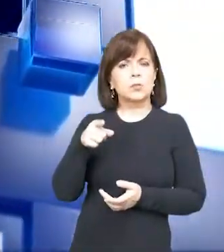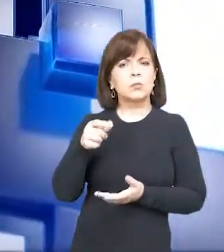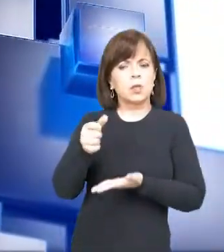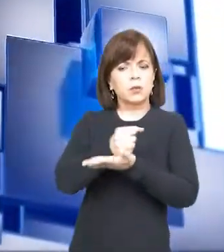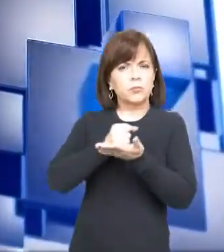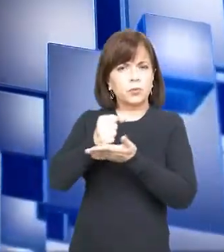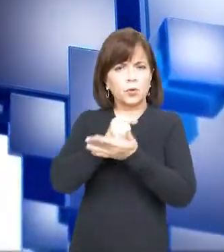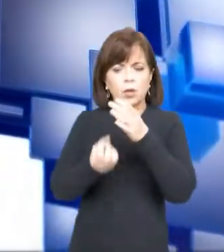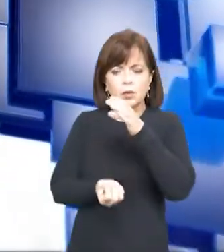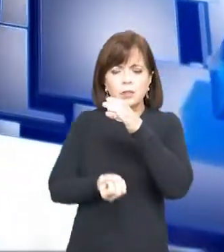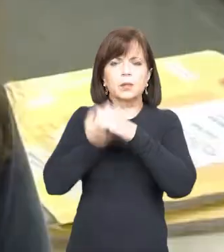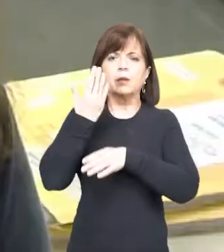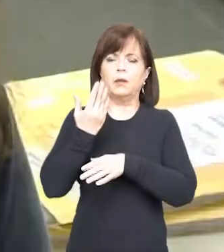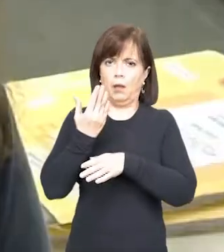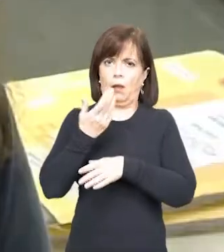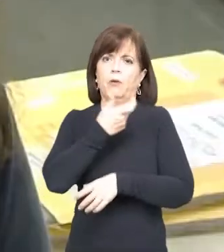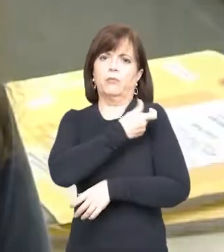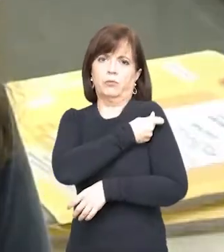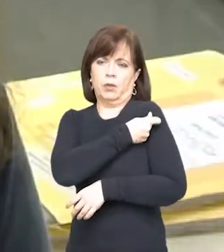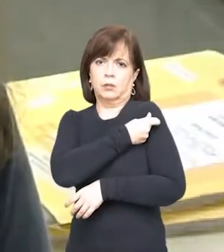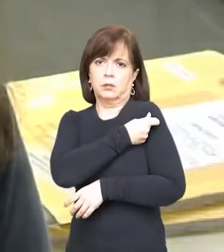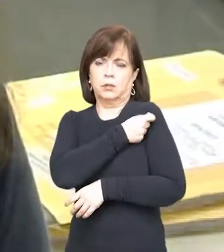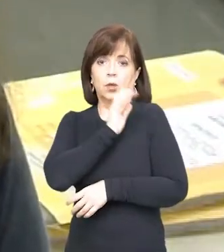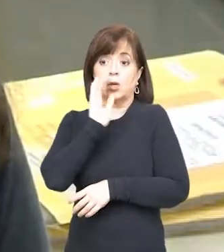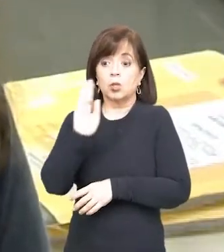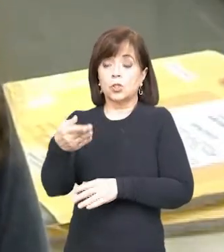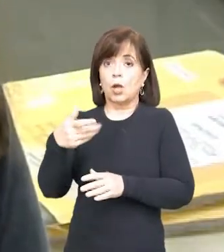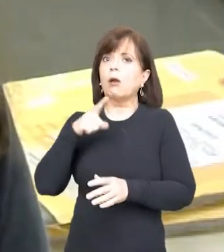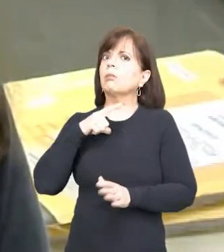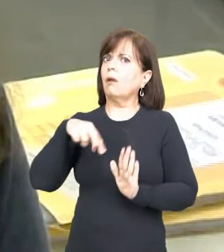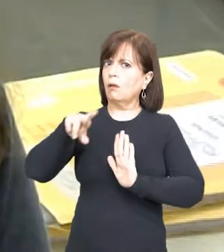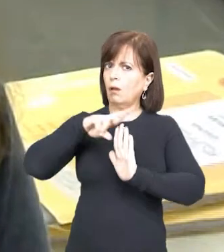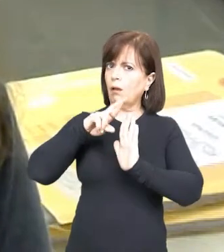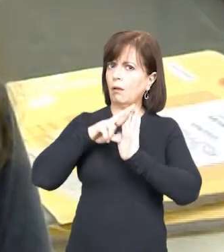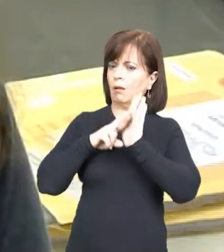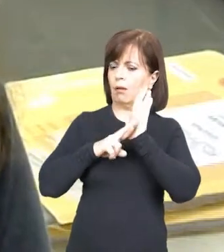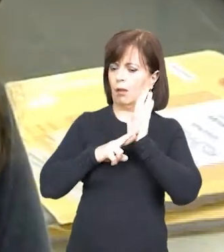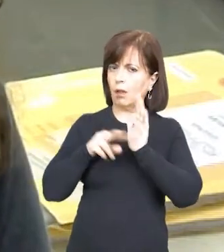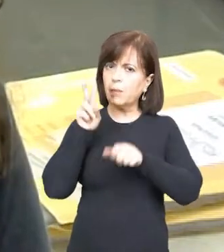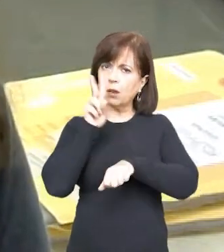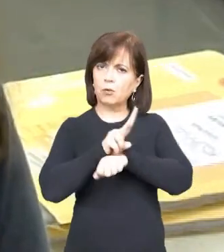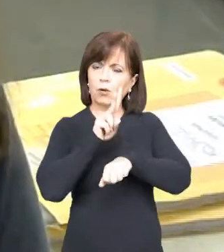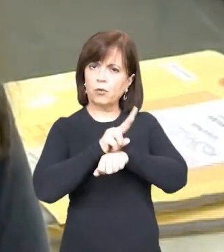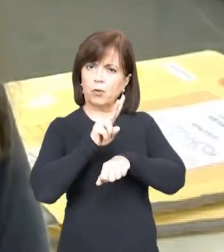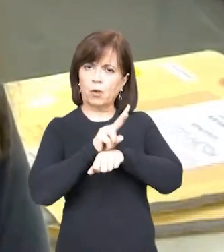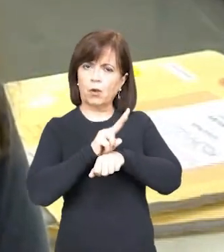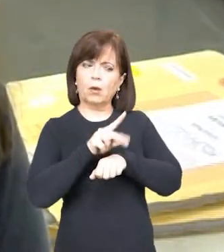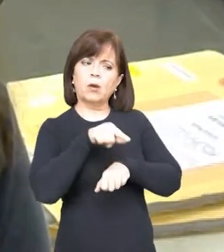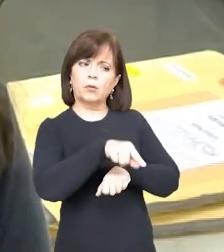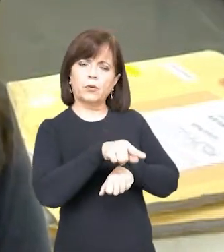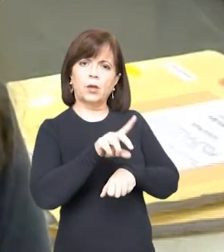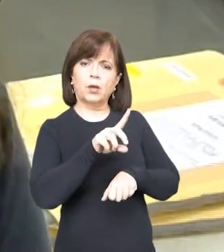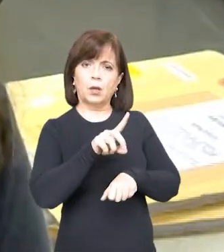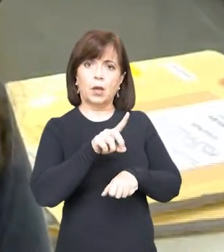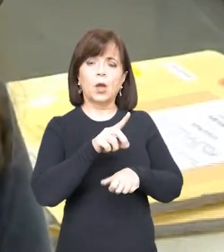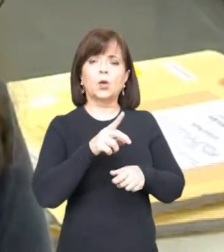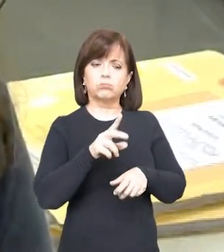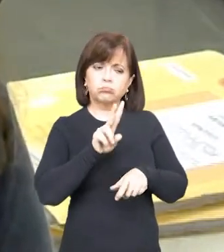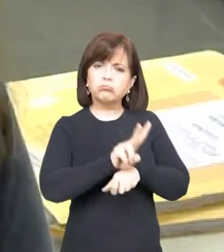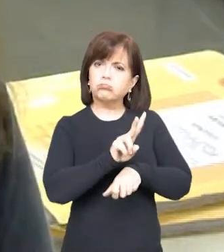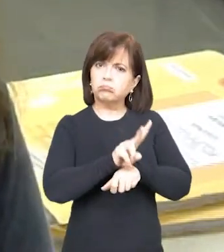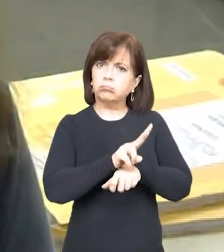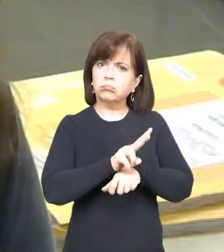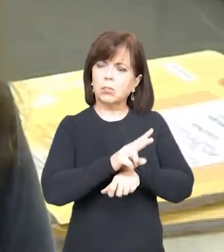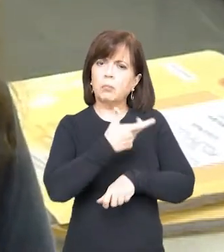que criaram essas vacinas, elas colocam regras para a manutenção da validade da vacina, para que ela possa funcionar